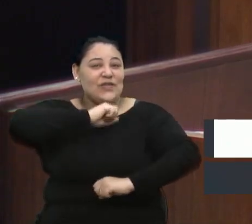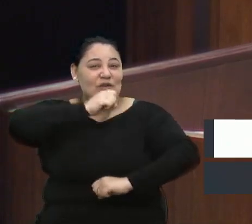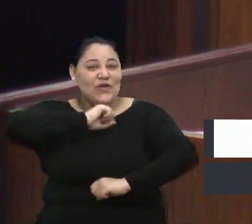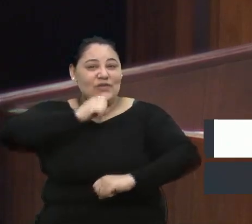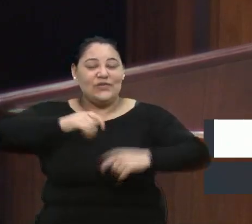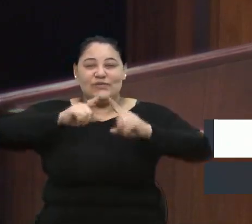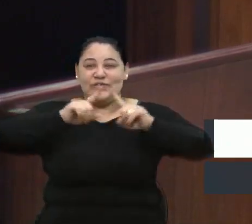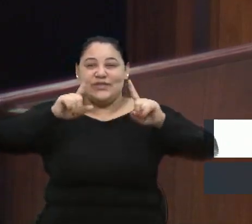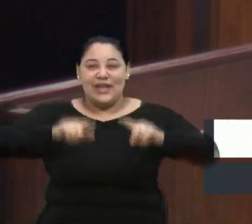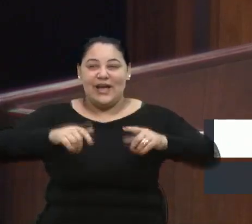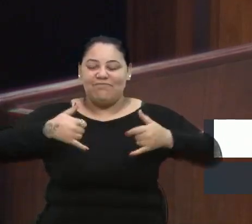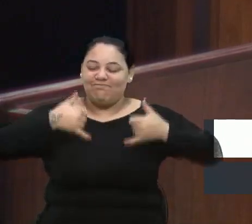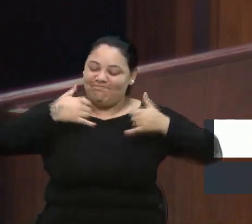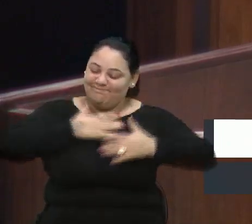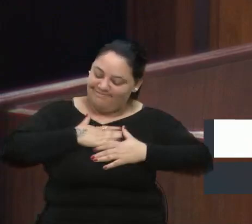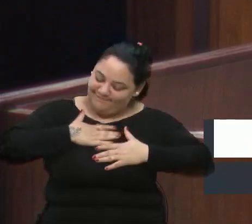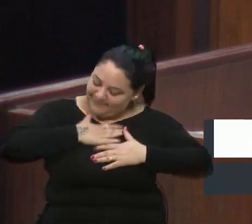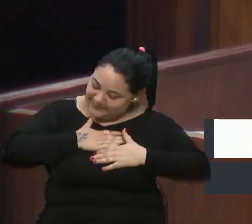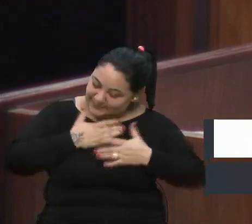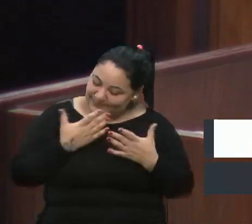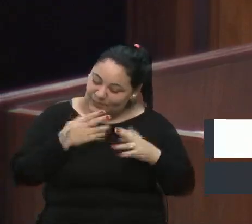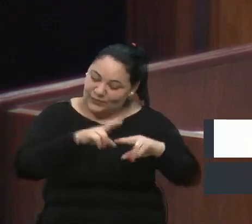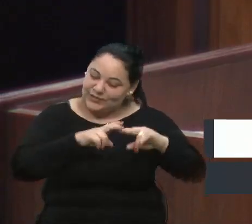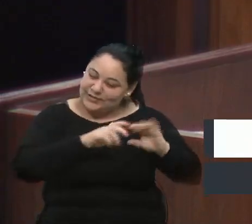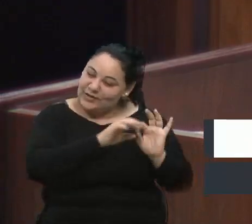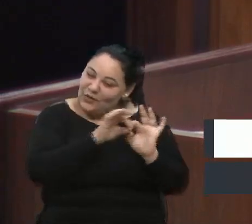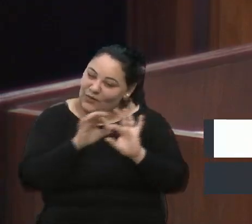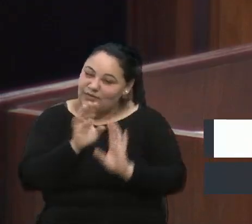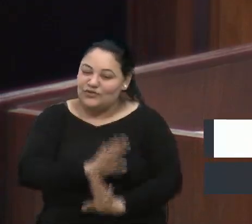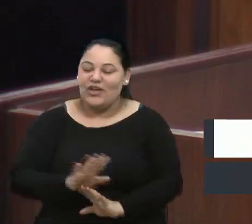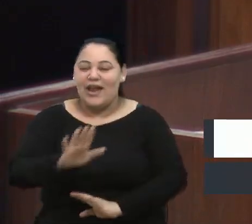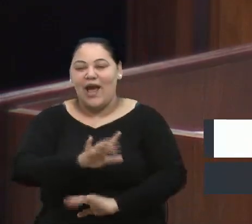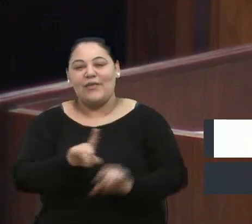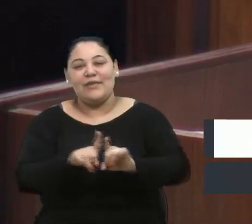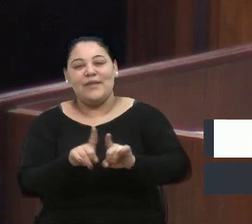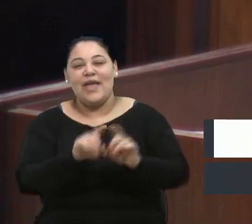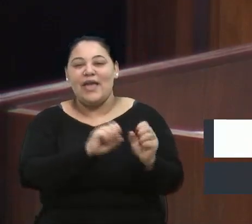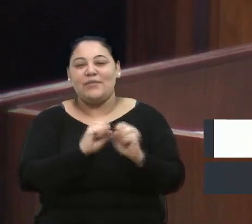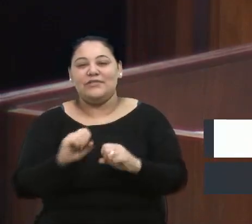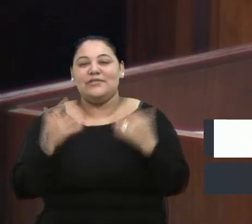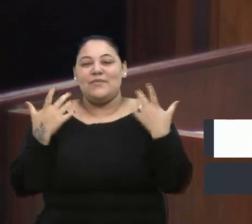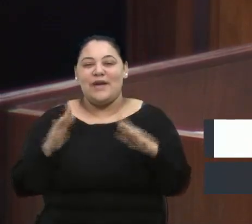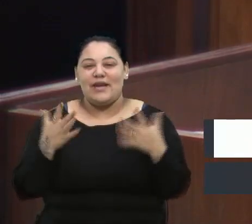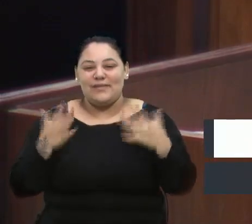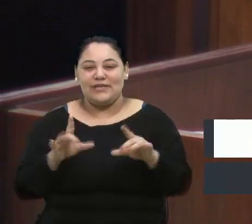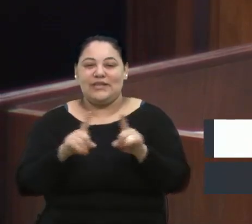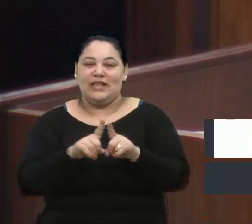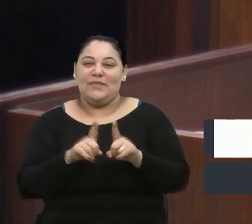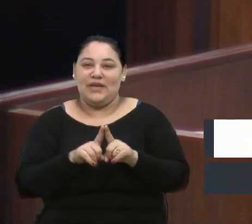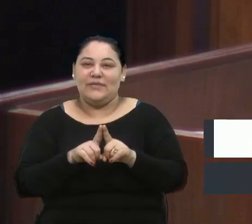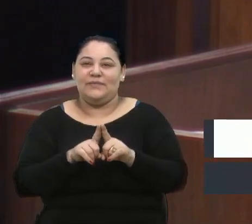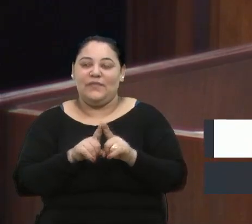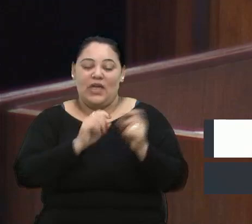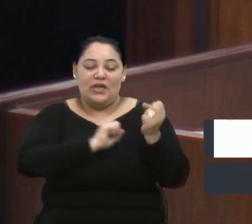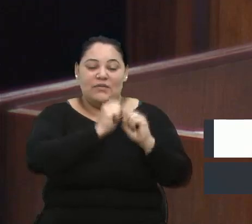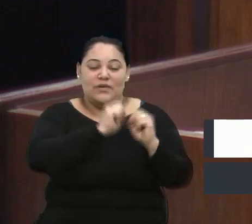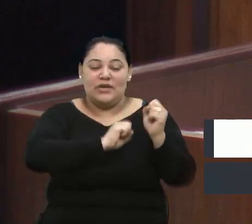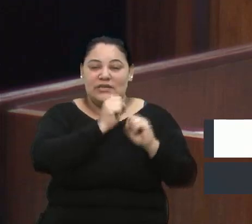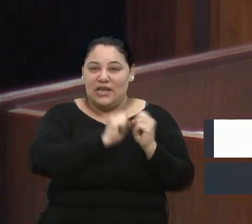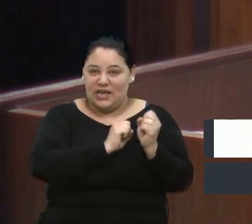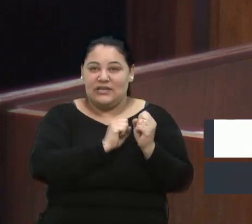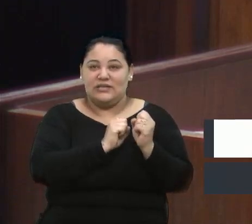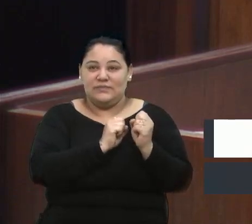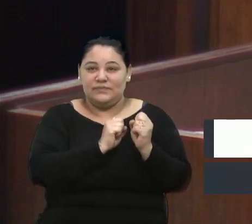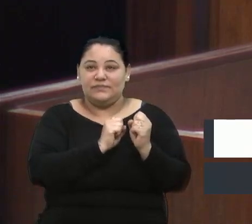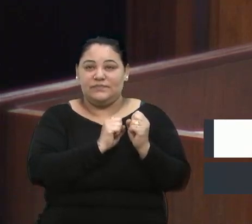algo gratificante. E nesse contexto, eu não posso deixar de parabenizar as empresárias e